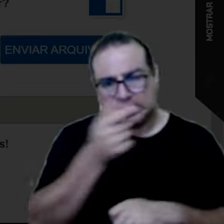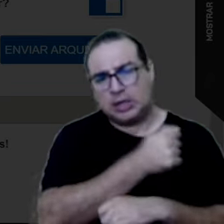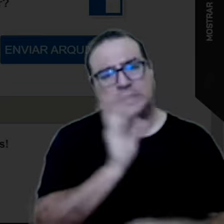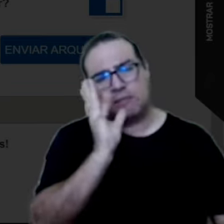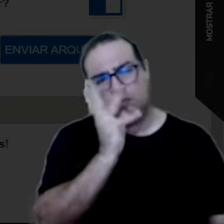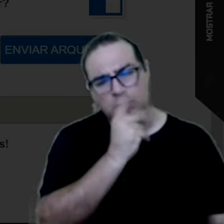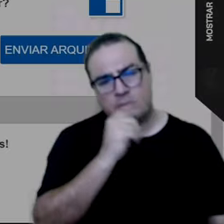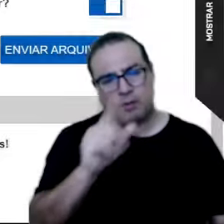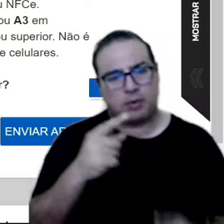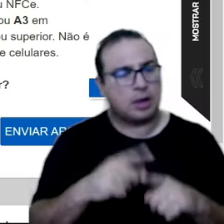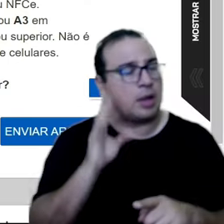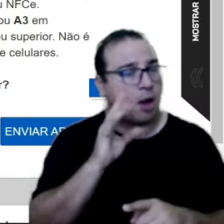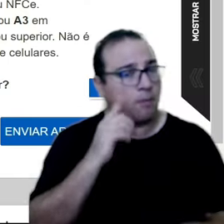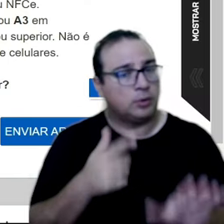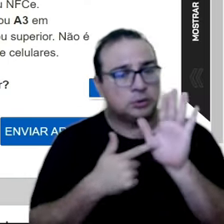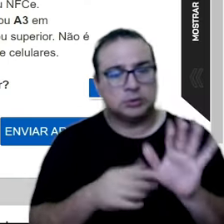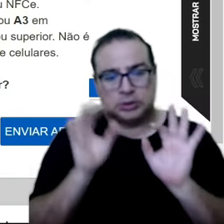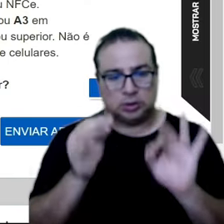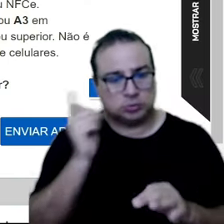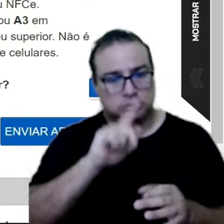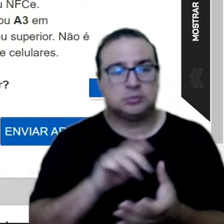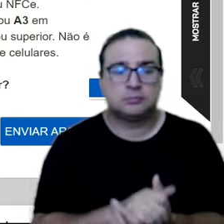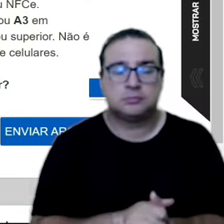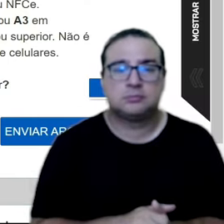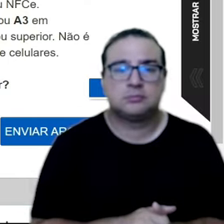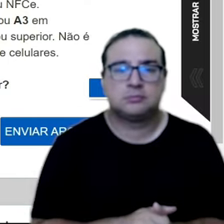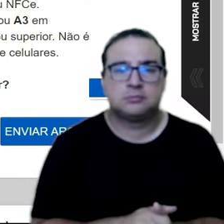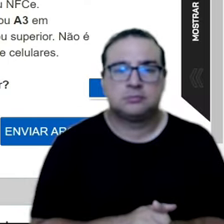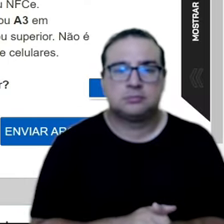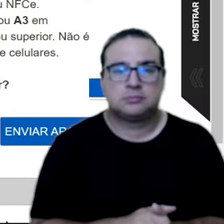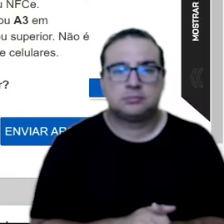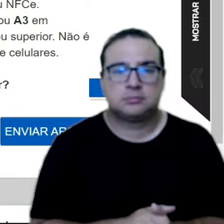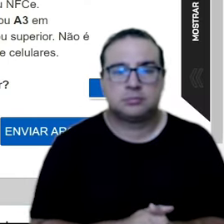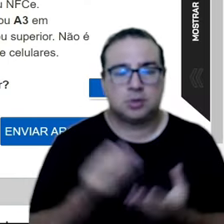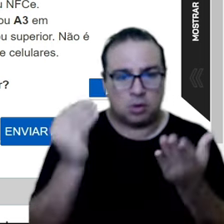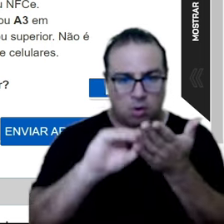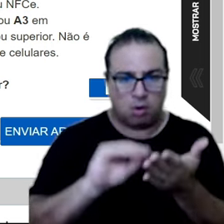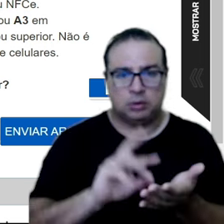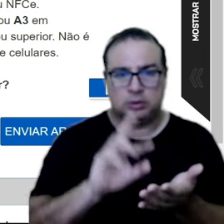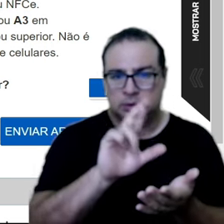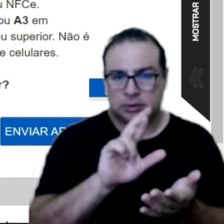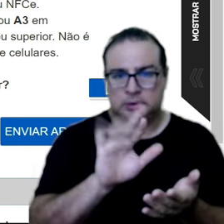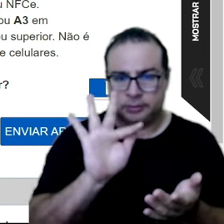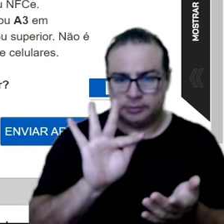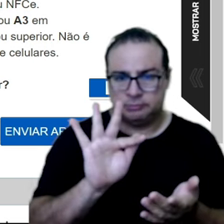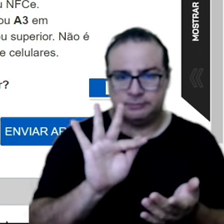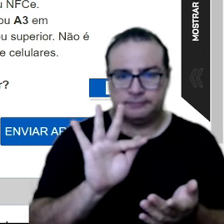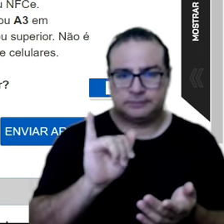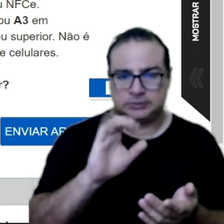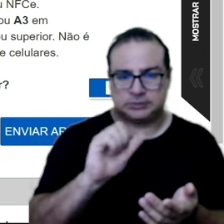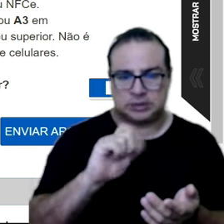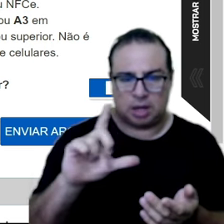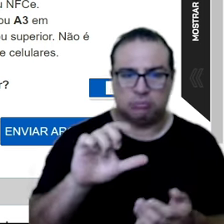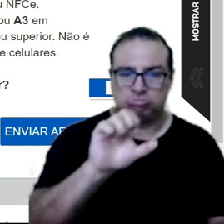demorei um pouquinho mas ah legal deu certo já deixei o regime fiscal Simples Nacional então eu vou pra frente a